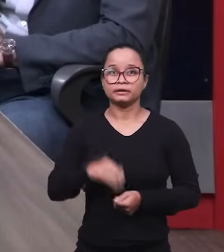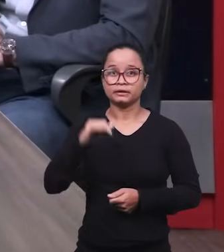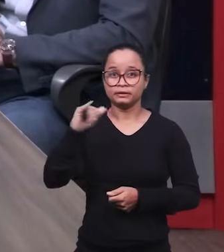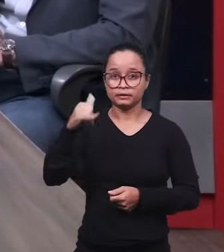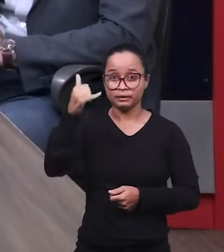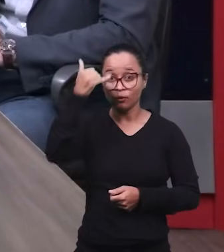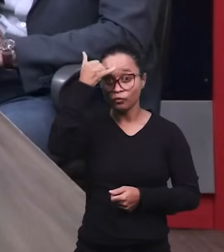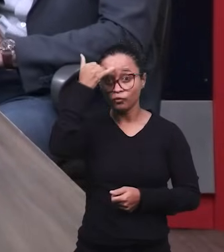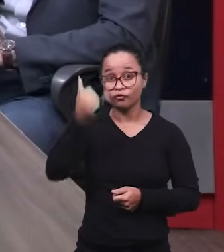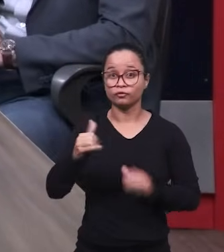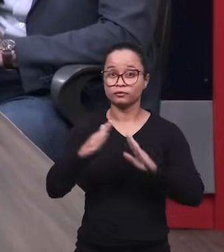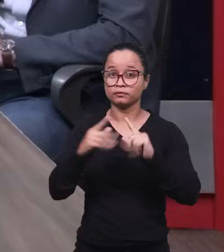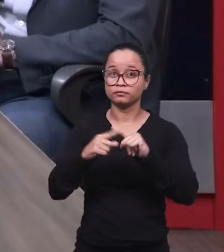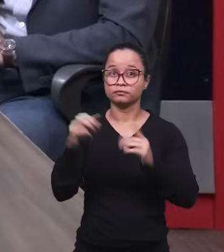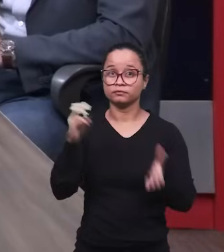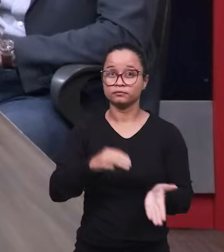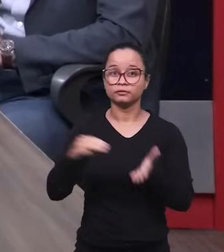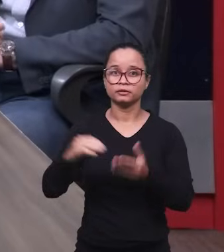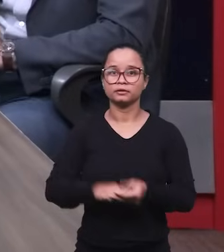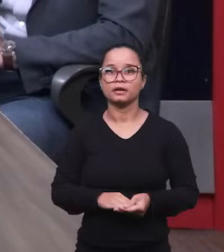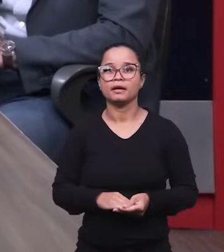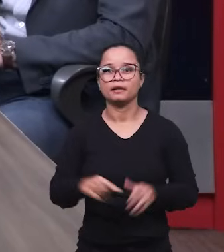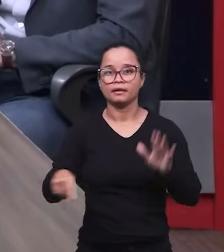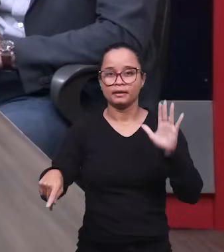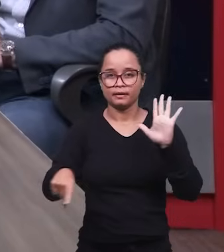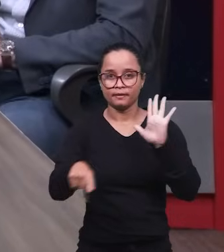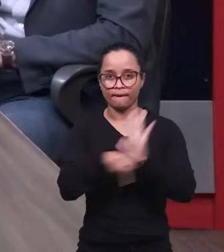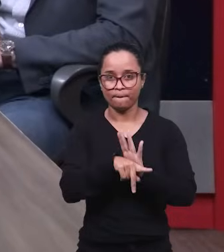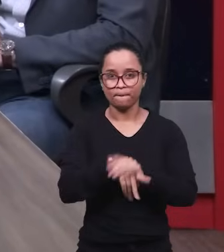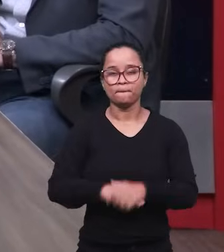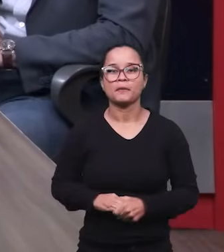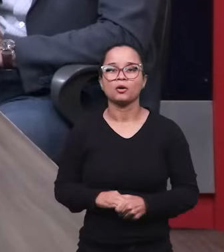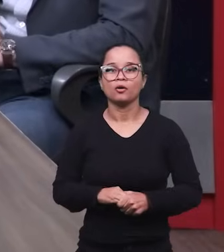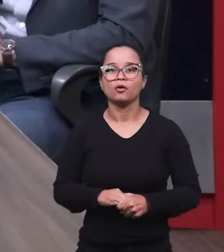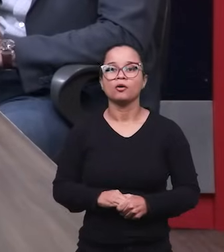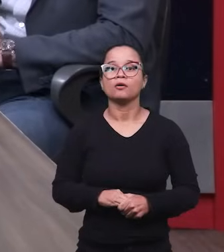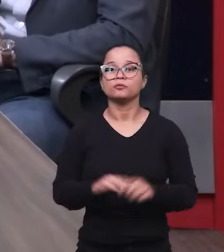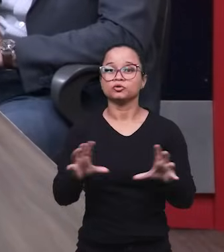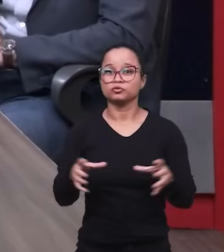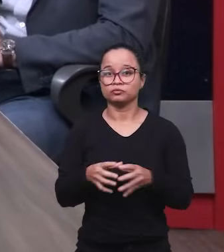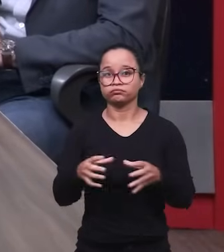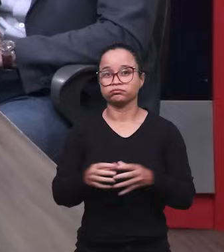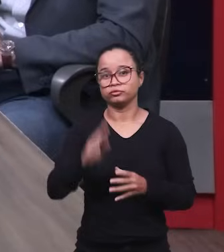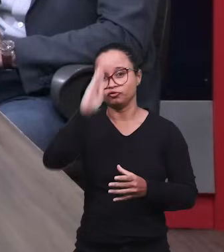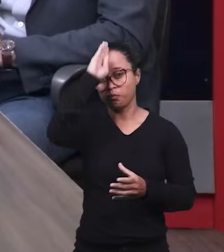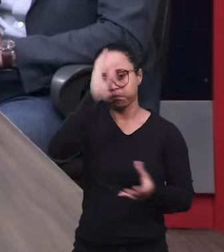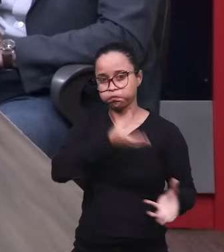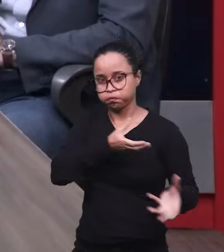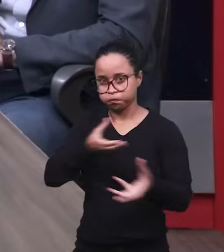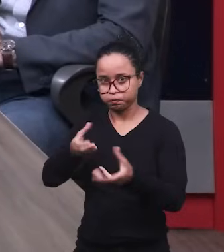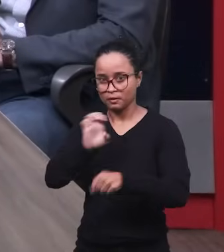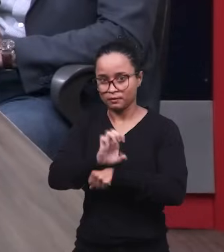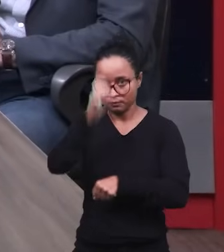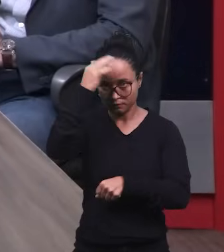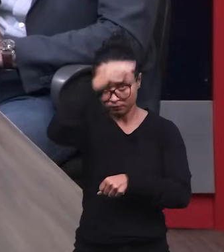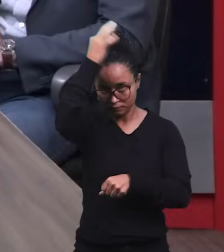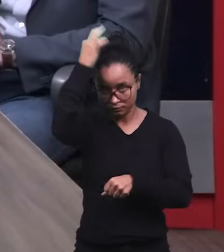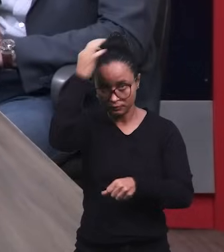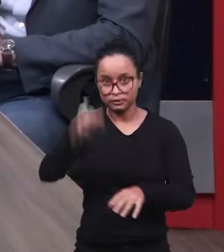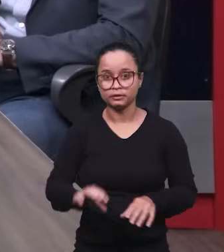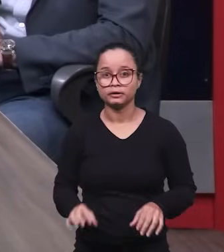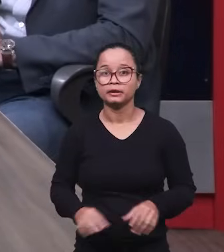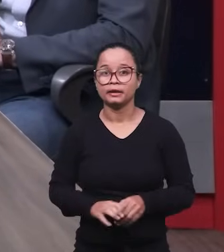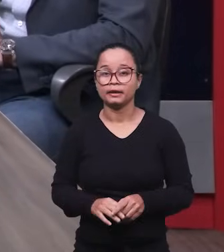da Igreja Cristã Maranata, é militar do Corpo de Bombeiros do Estado do Espírito Santo, é graduado em licenciatura plena